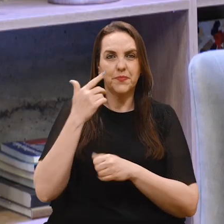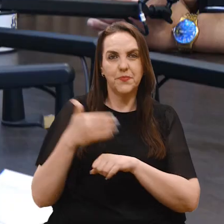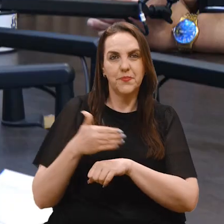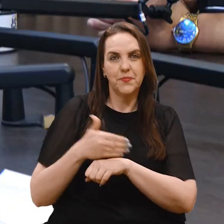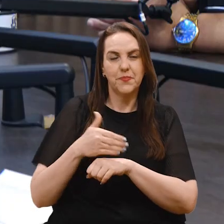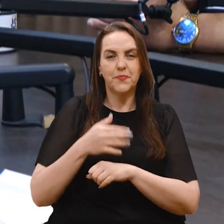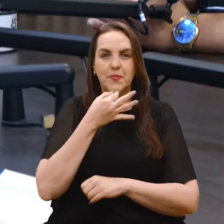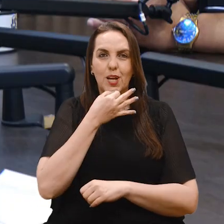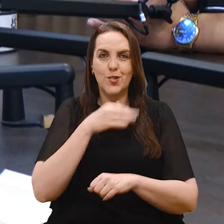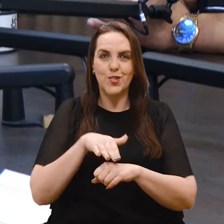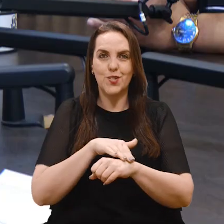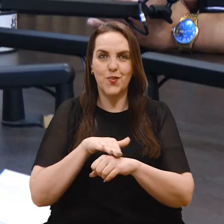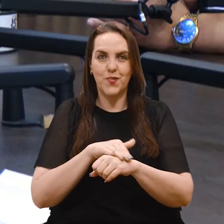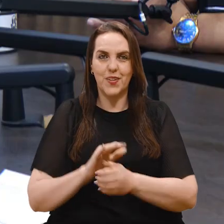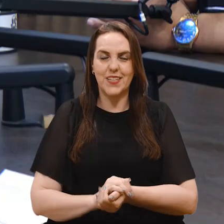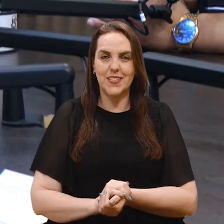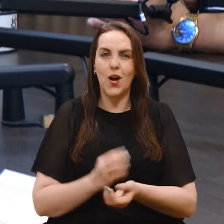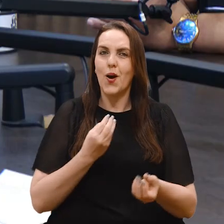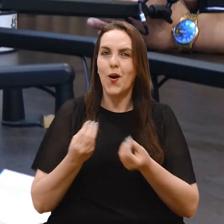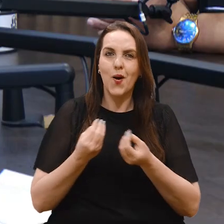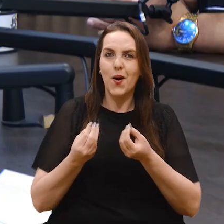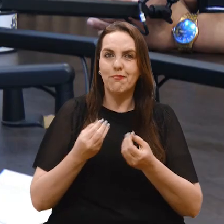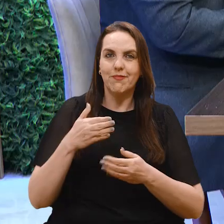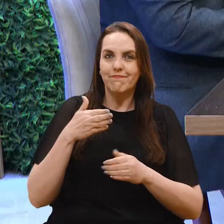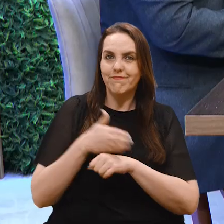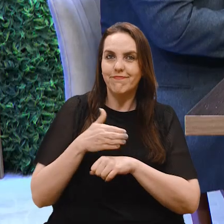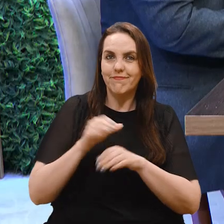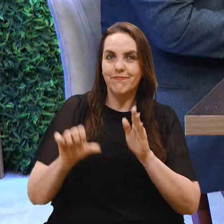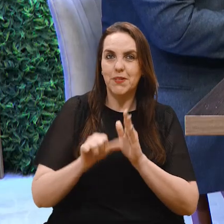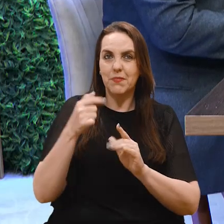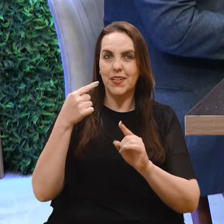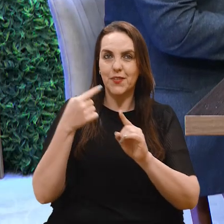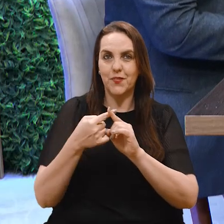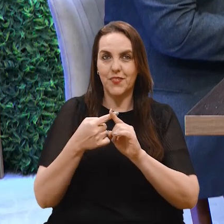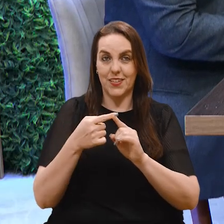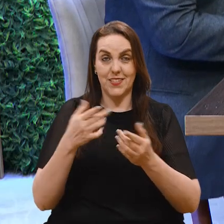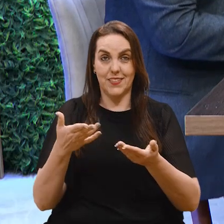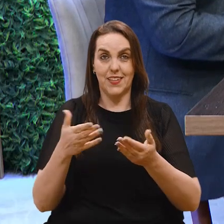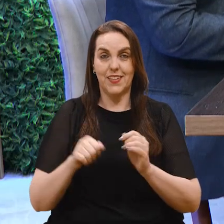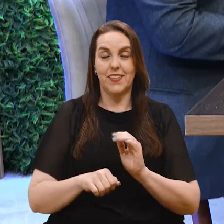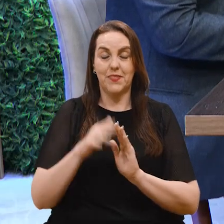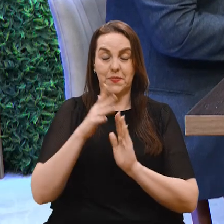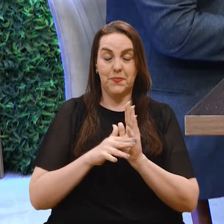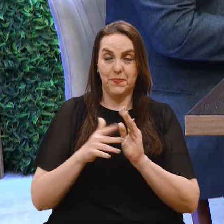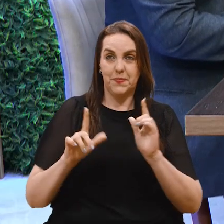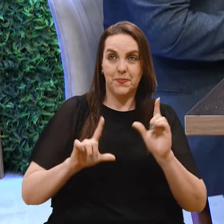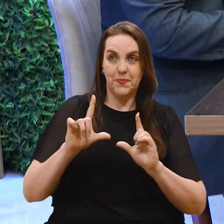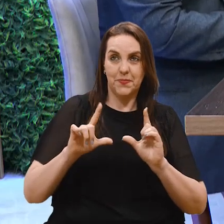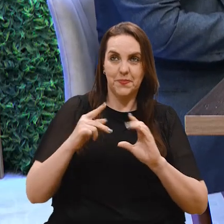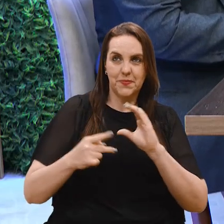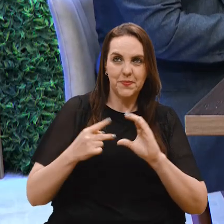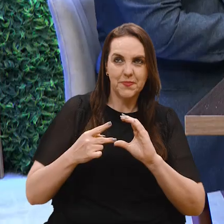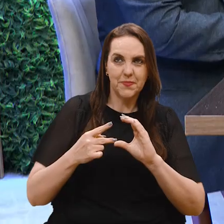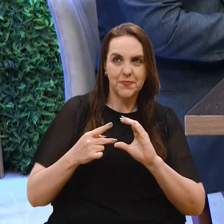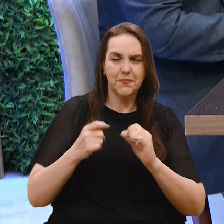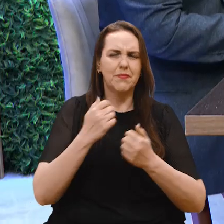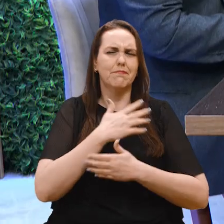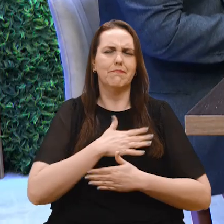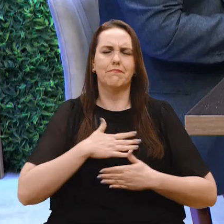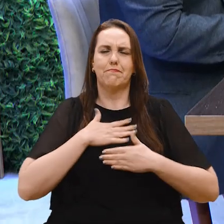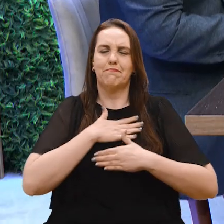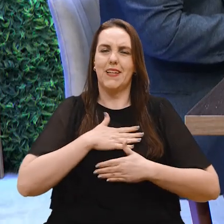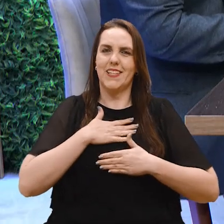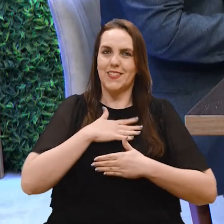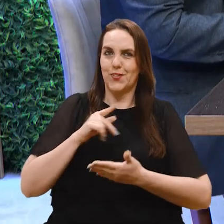Conversa. Como é que é participar aqui pela primeira vez do programa na TV Câmara? Mas é um imenso prazer